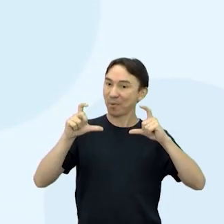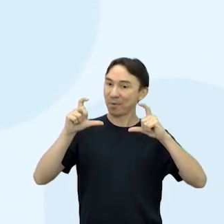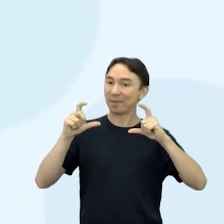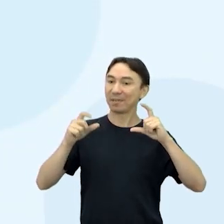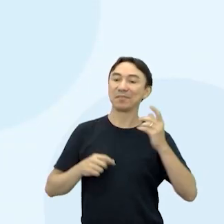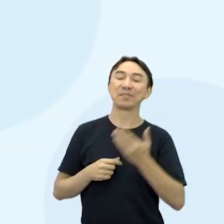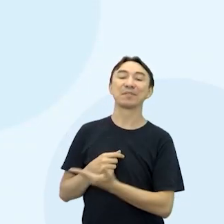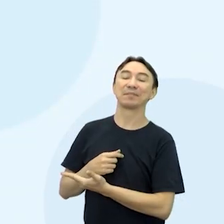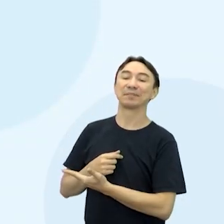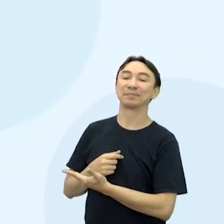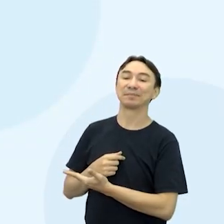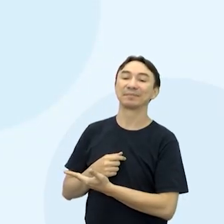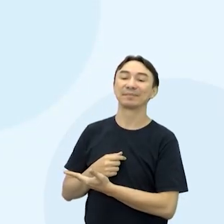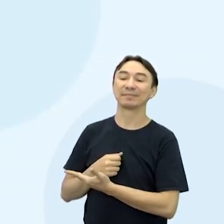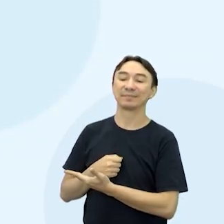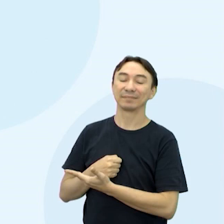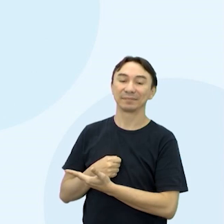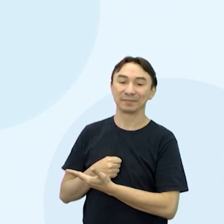tipinho para você.